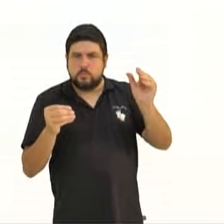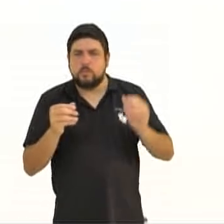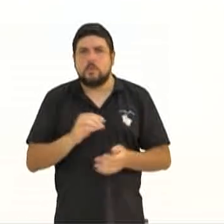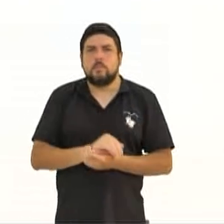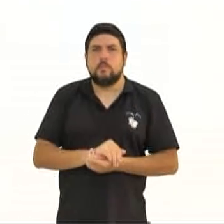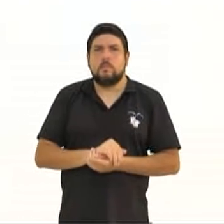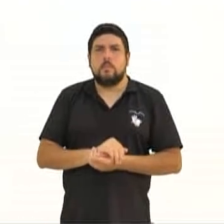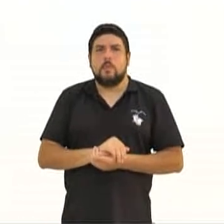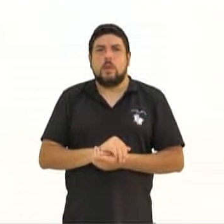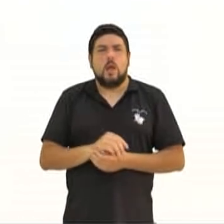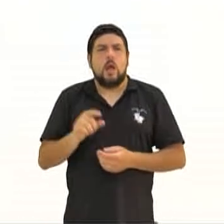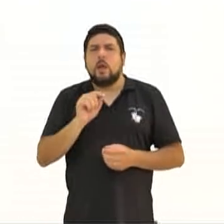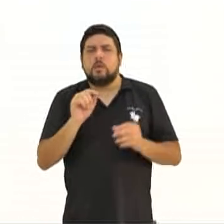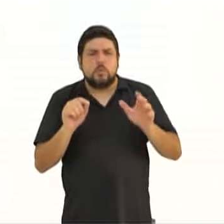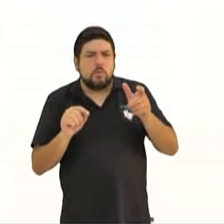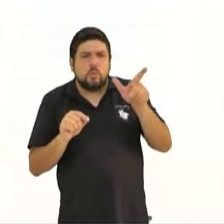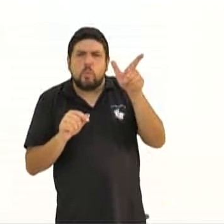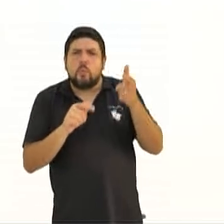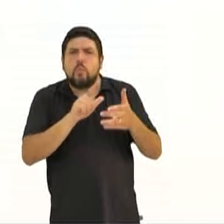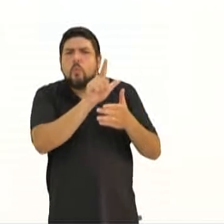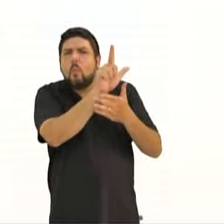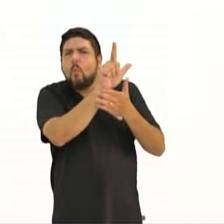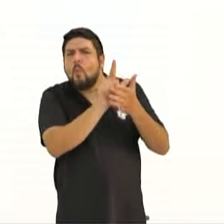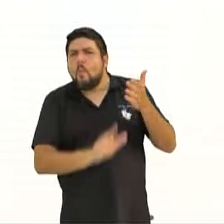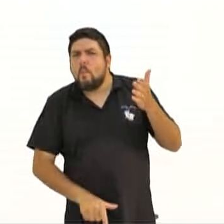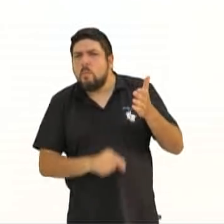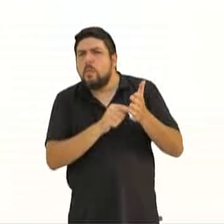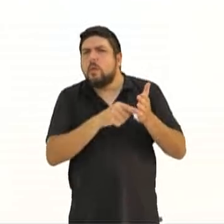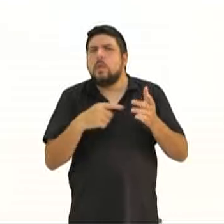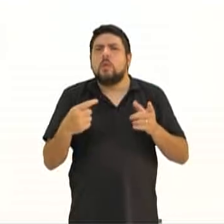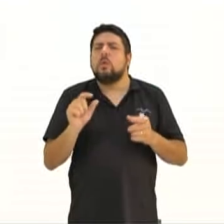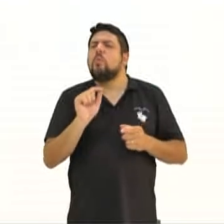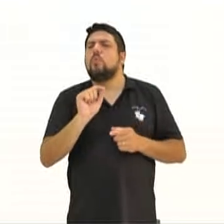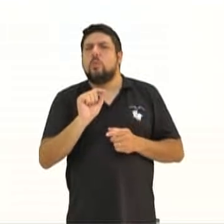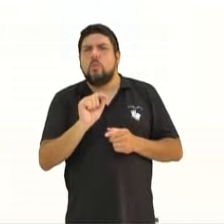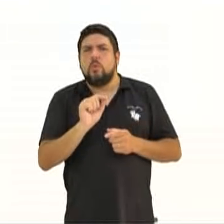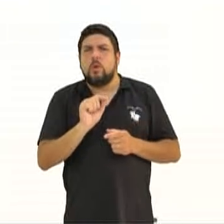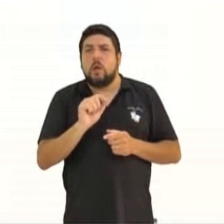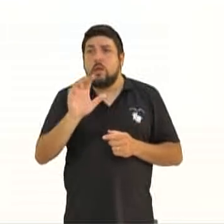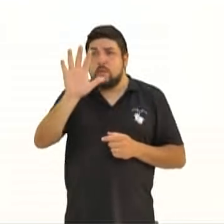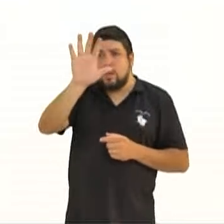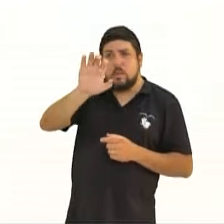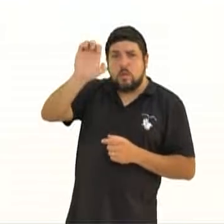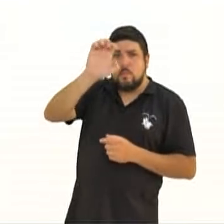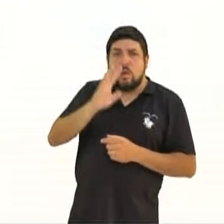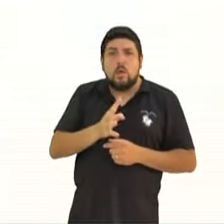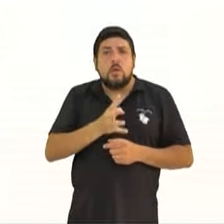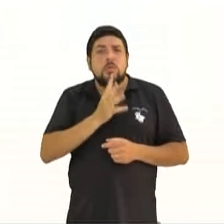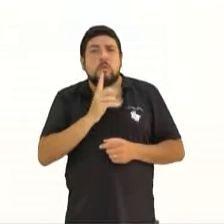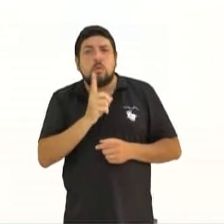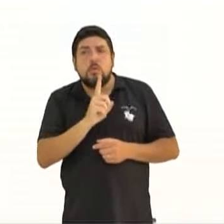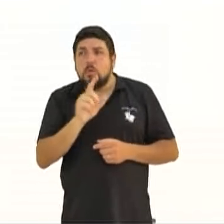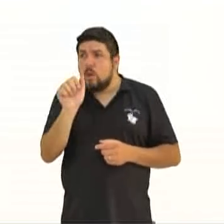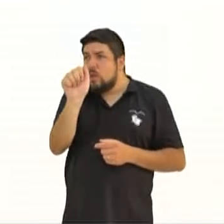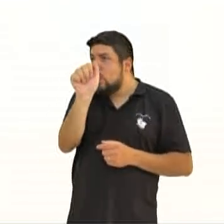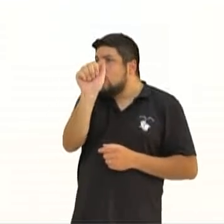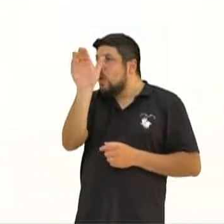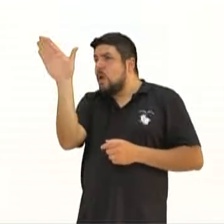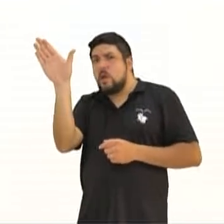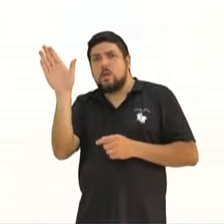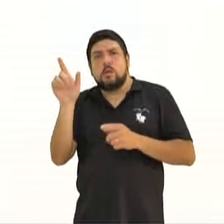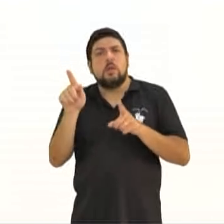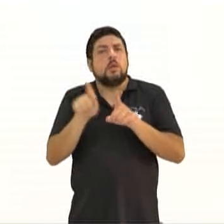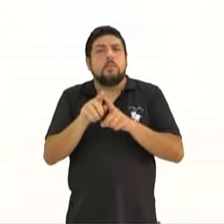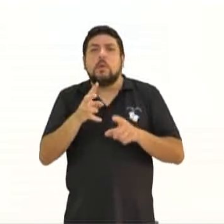o desconhecimento sobre o continente americano e sobre grande parte da Ásia. E apesar dos erros, como